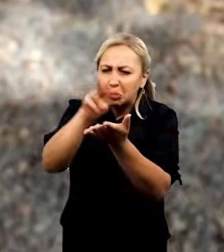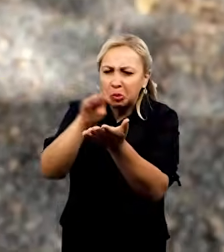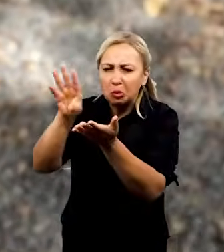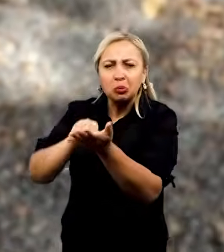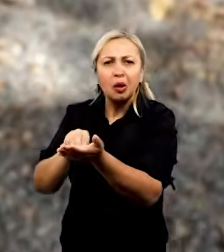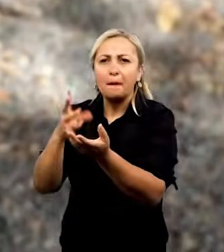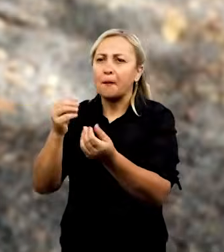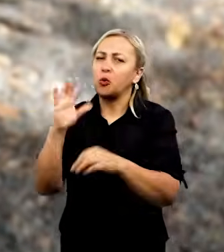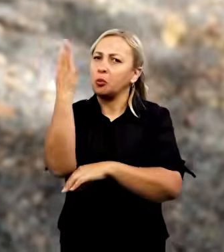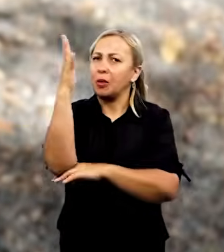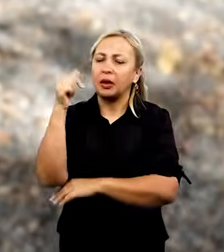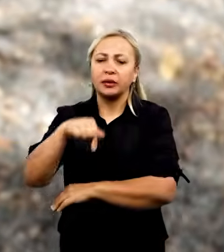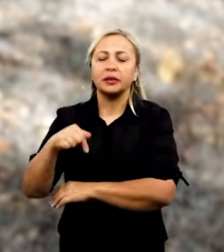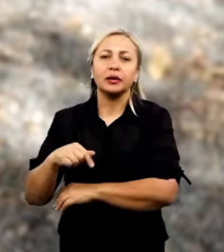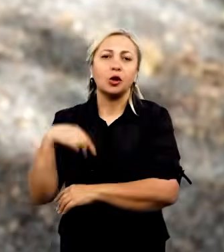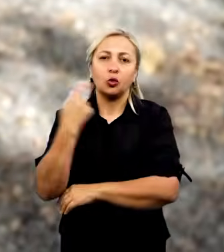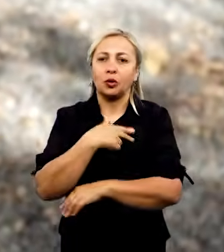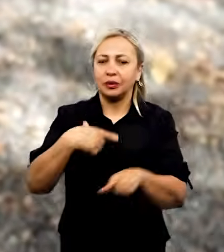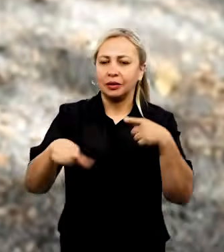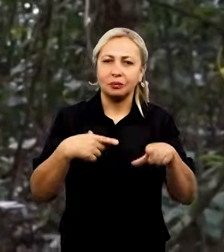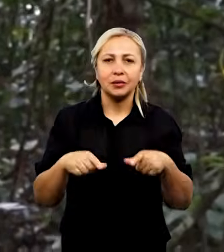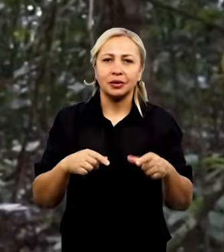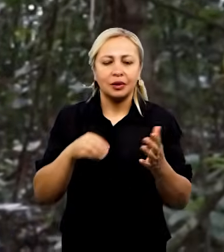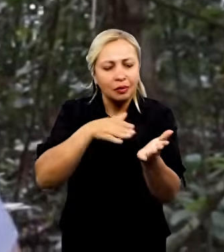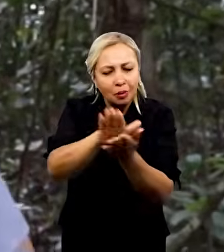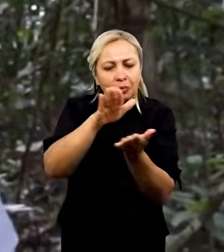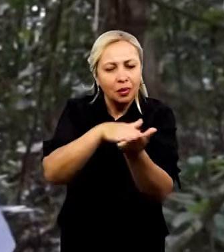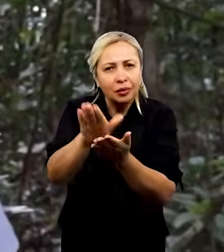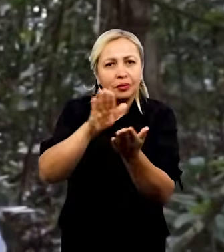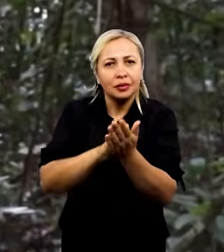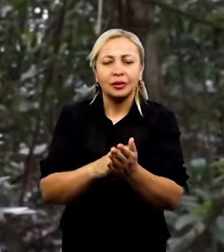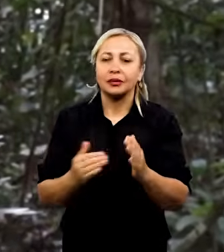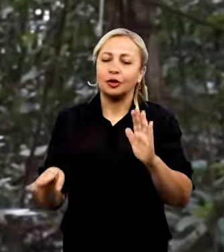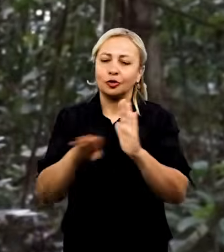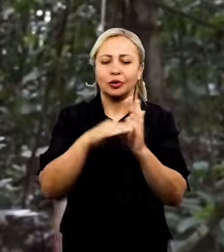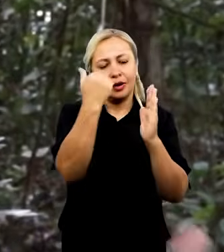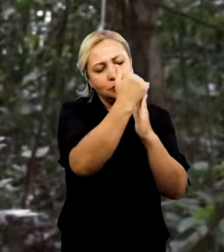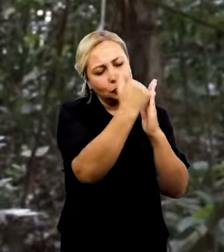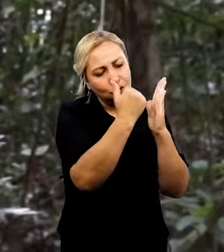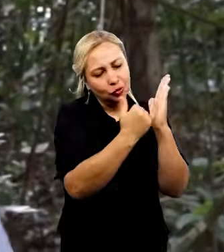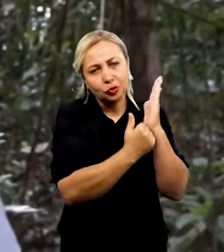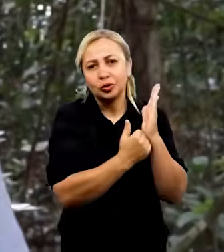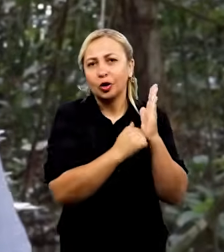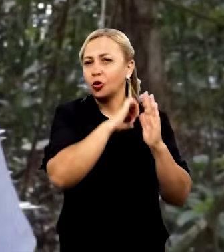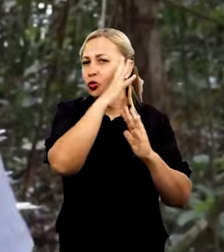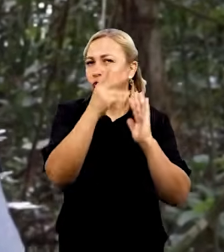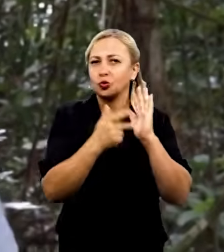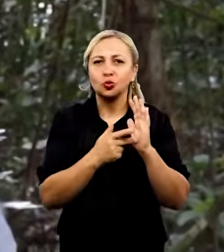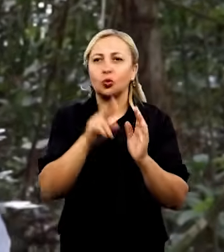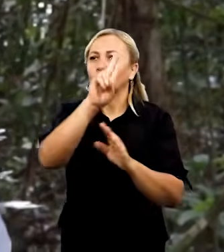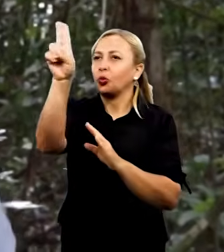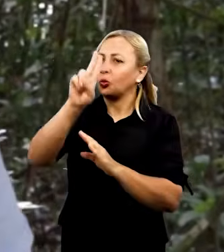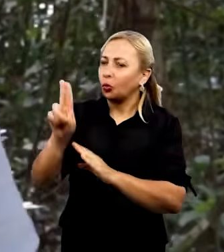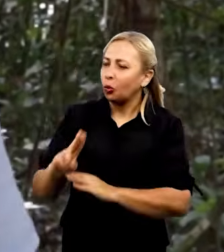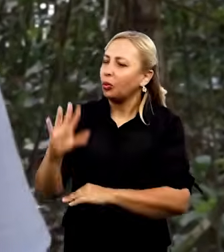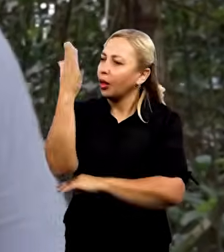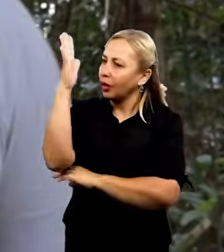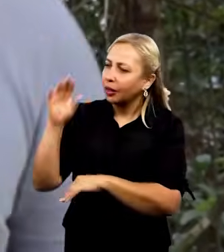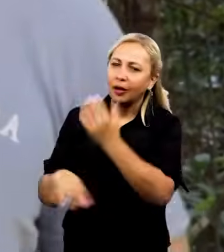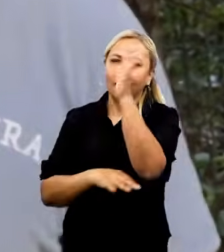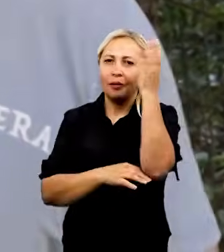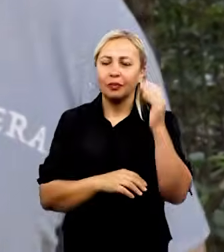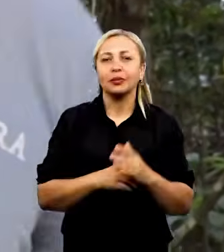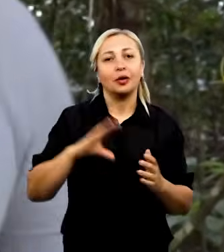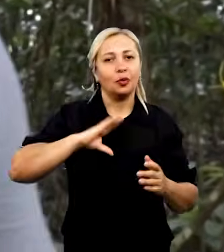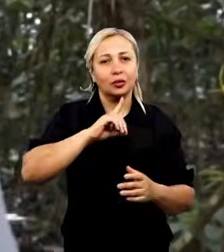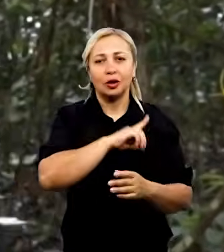A gente já catalogou mais de 300 espécies de plantas aqui. A gente está trabalhando nessa publicação para a gente chegar a uma listagem final de todas as espécies